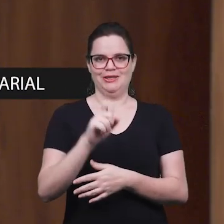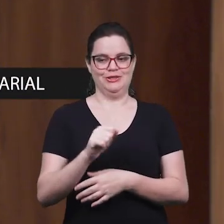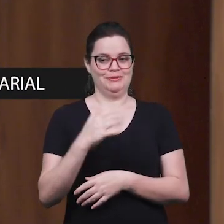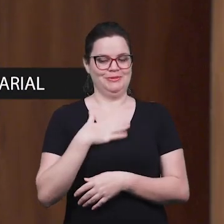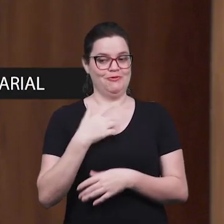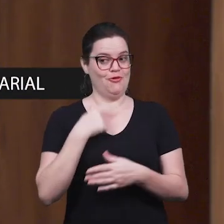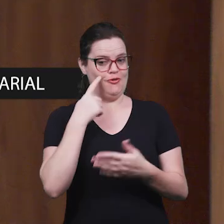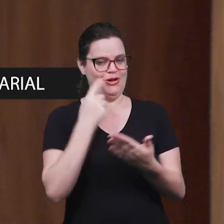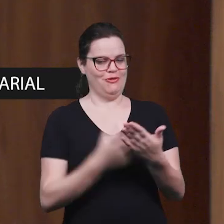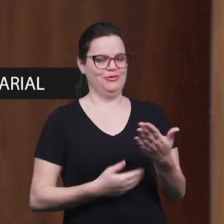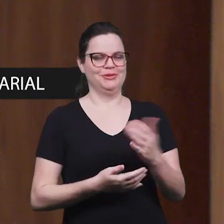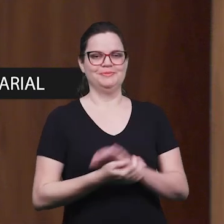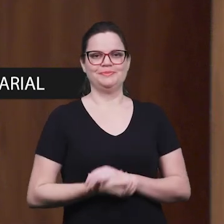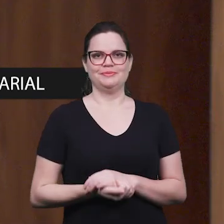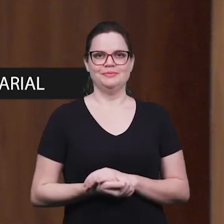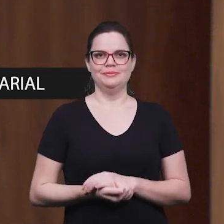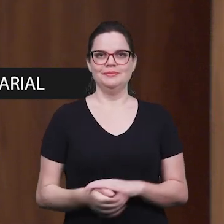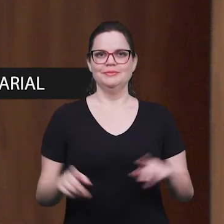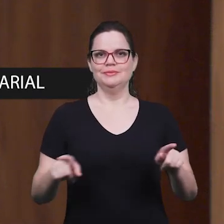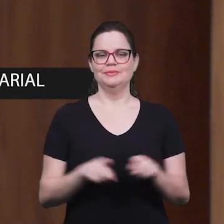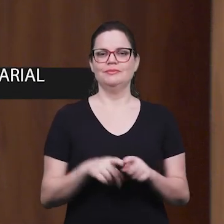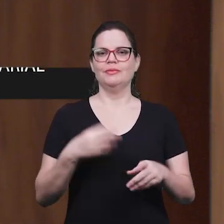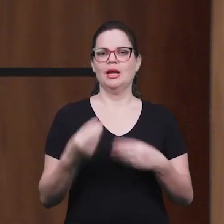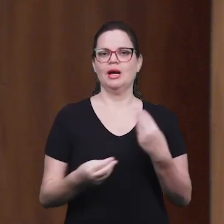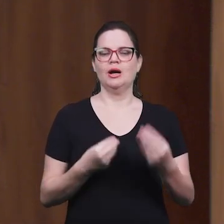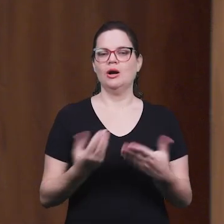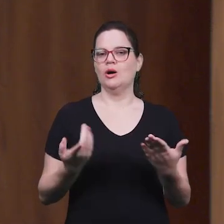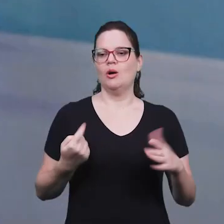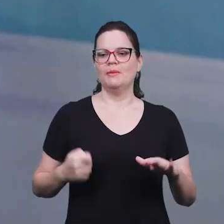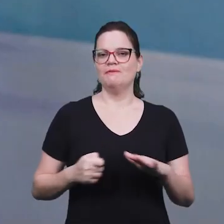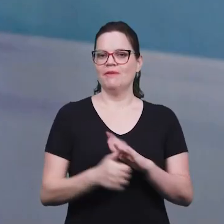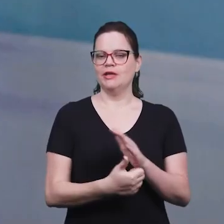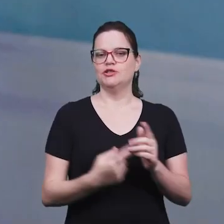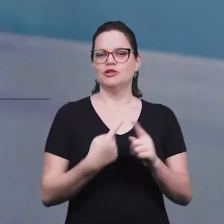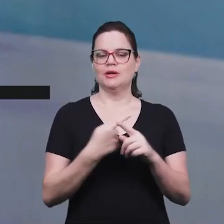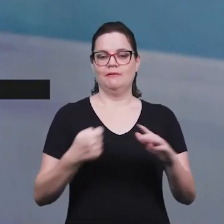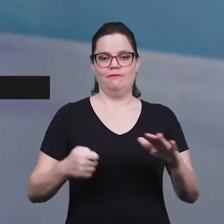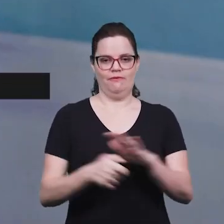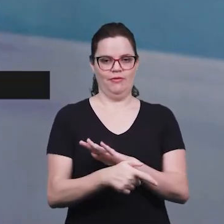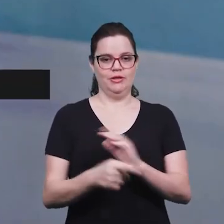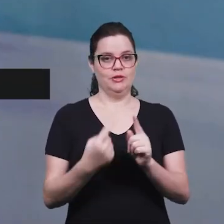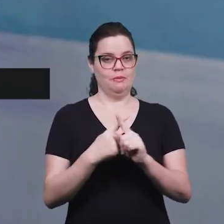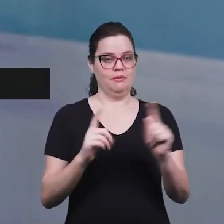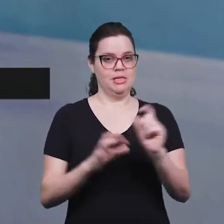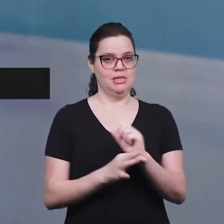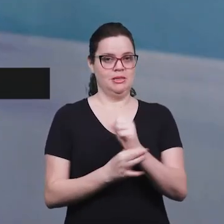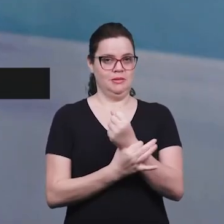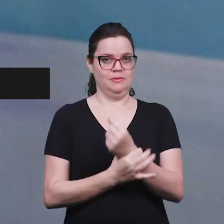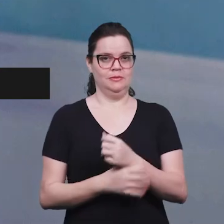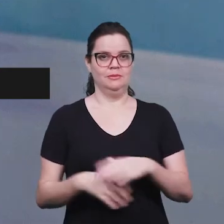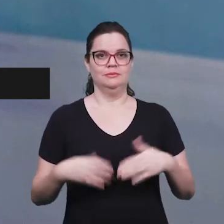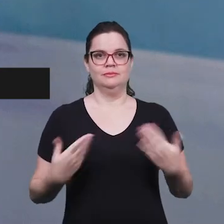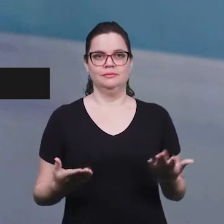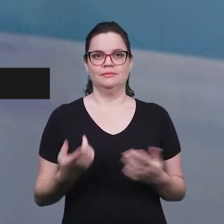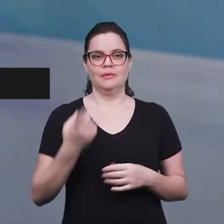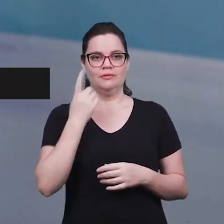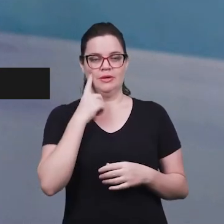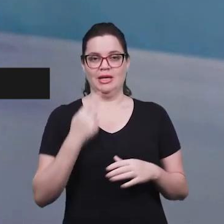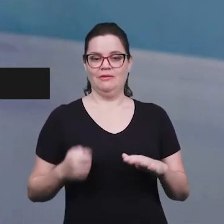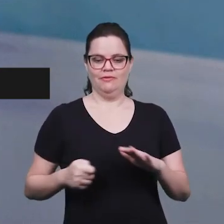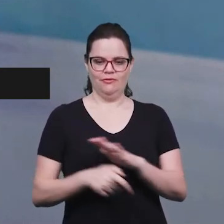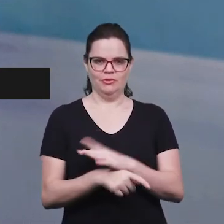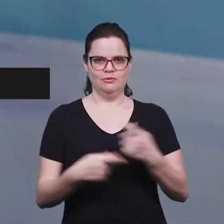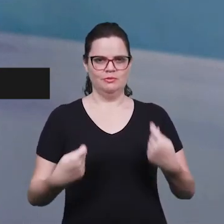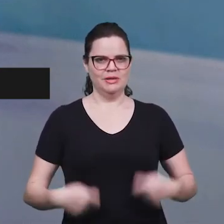como iniciar investindo com segurança, Paulo? Eu sempre falo que para investir não precisa de grandes